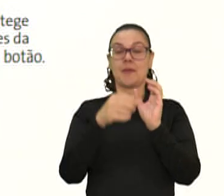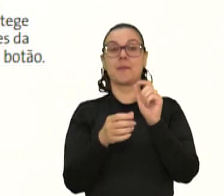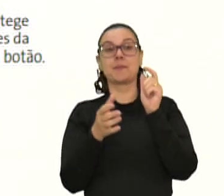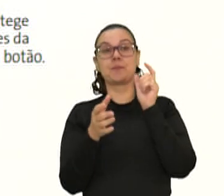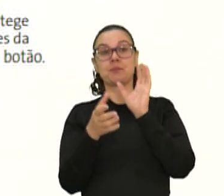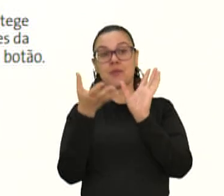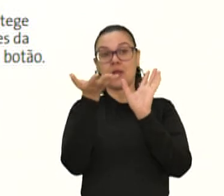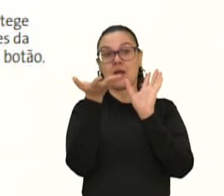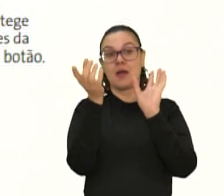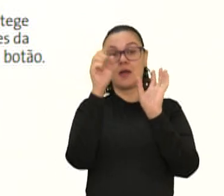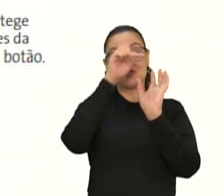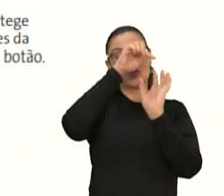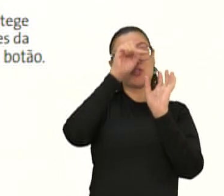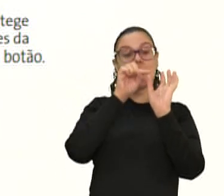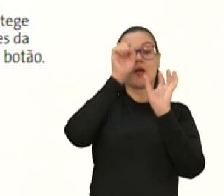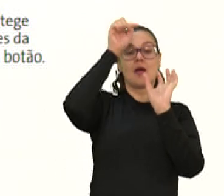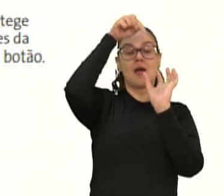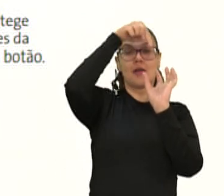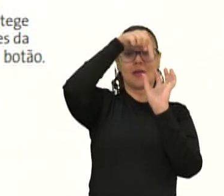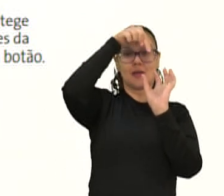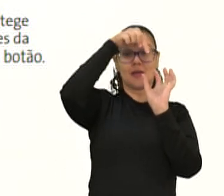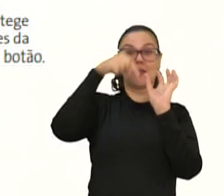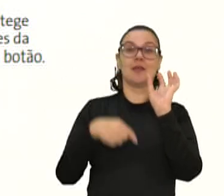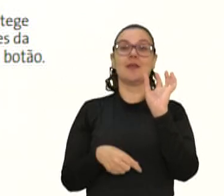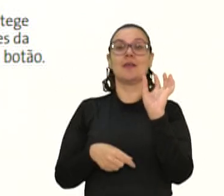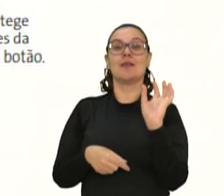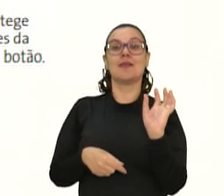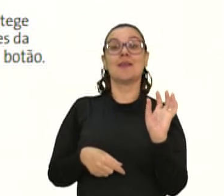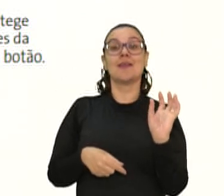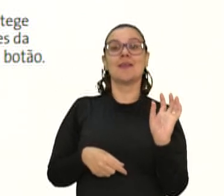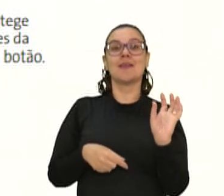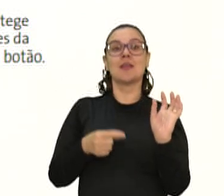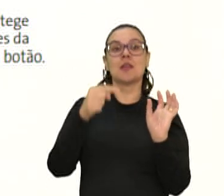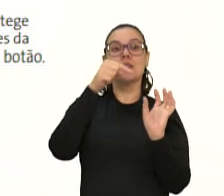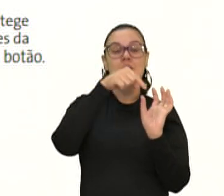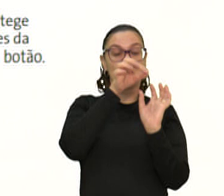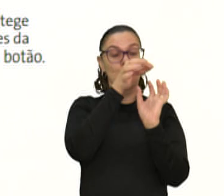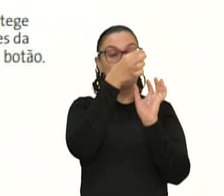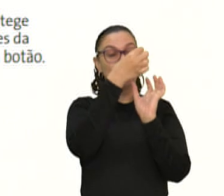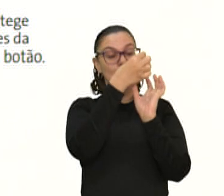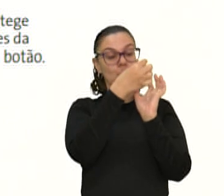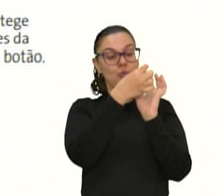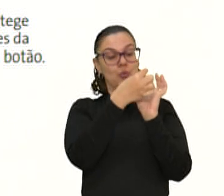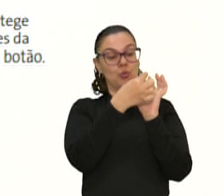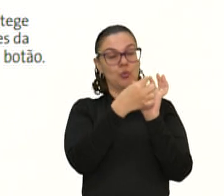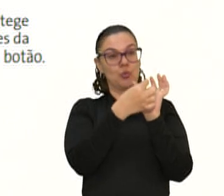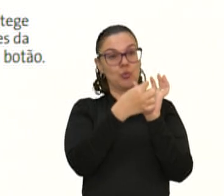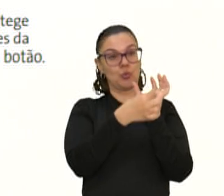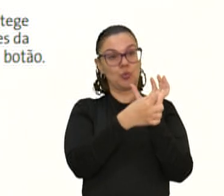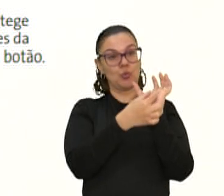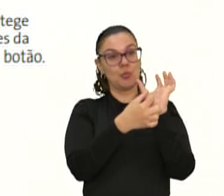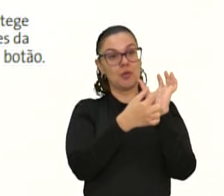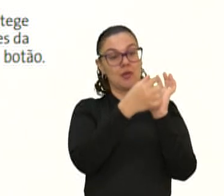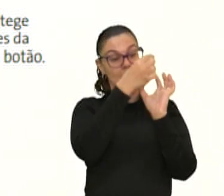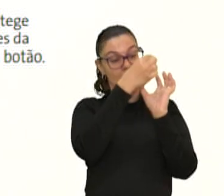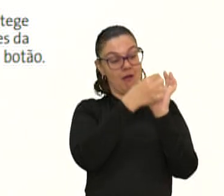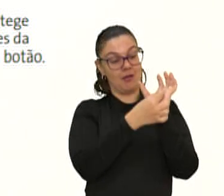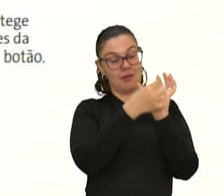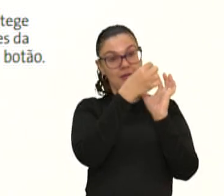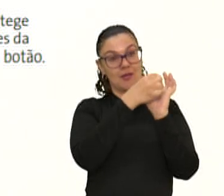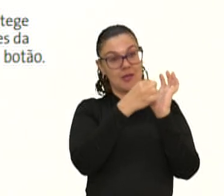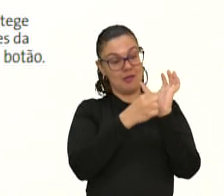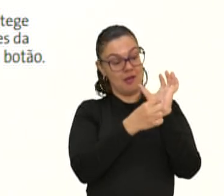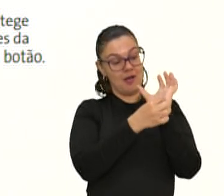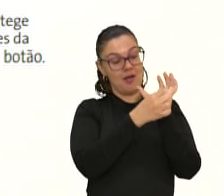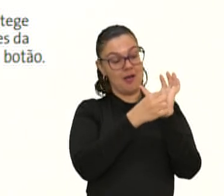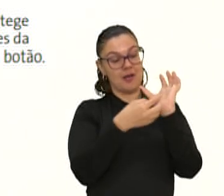de pólen que tem que chegar no estigma, ele vai produzir o tubo polínico que desce por dentro do estilete e aí